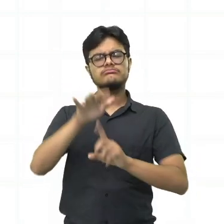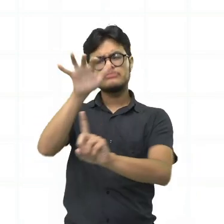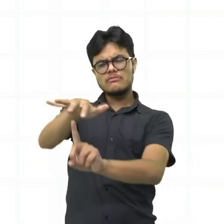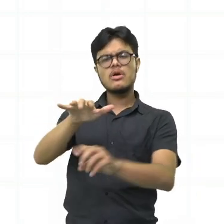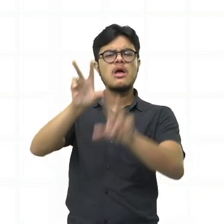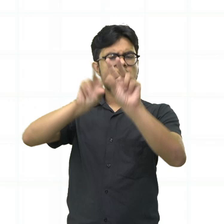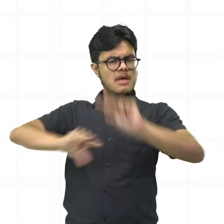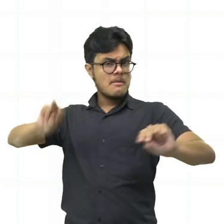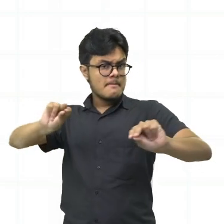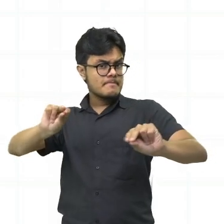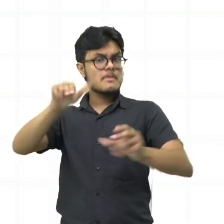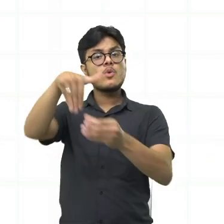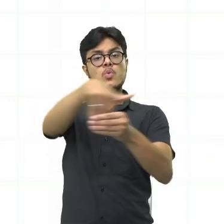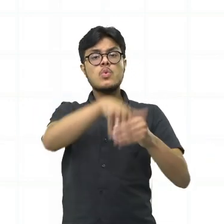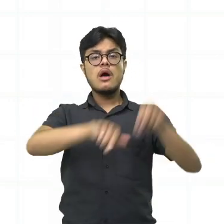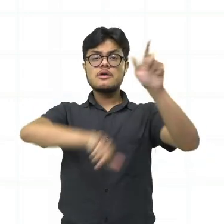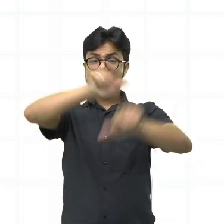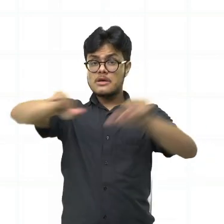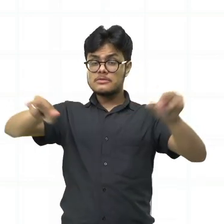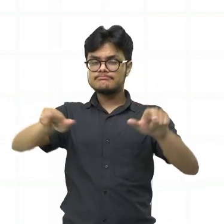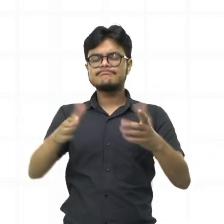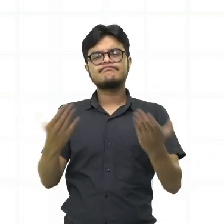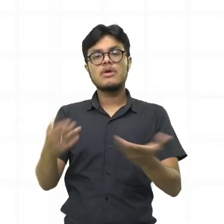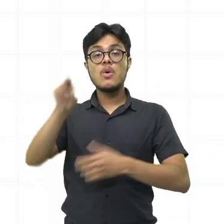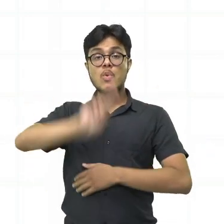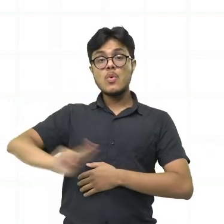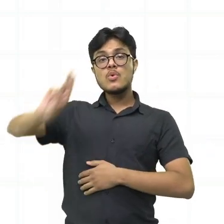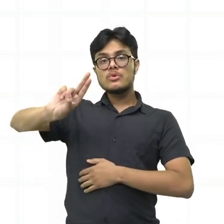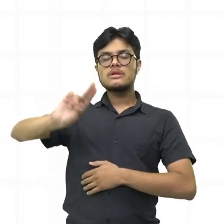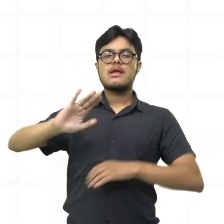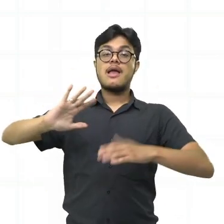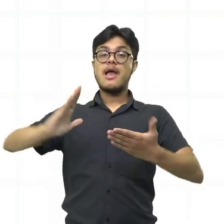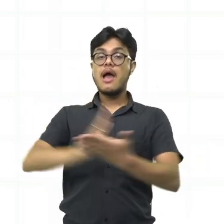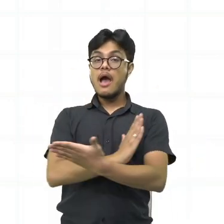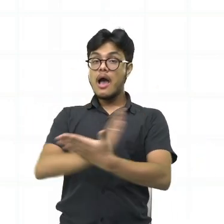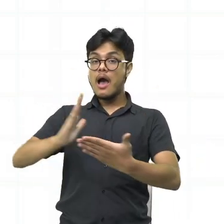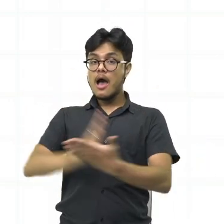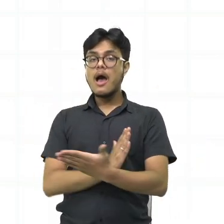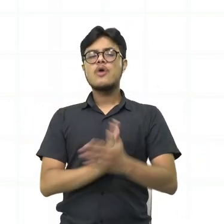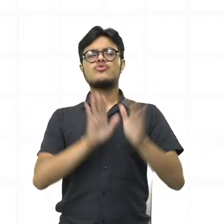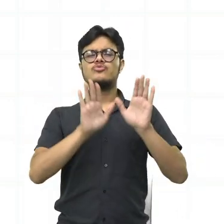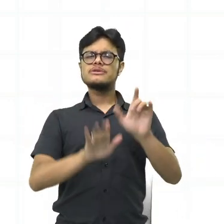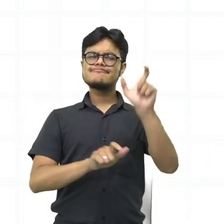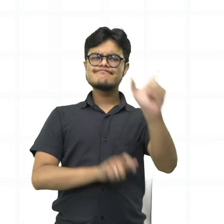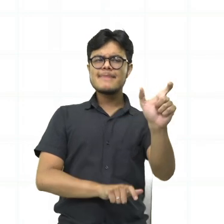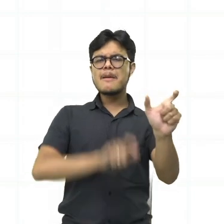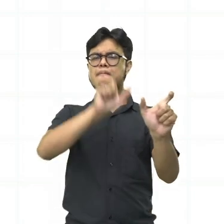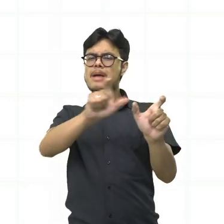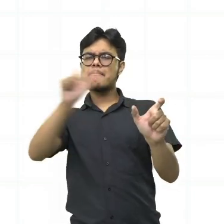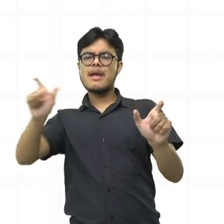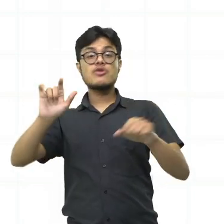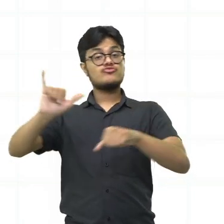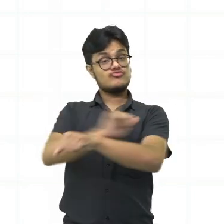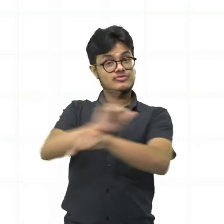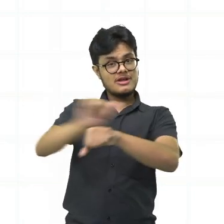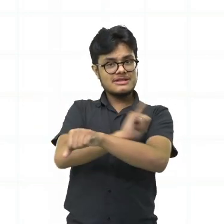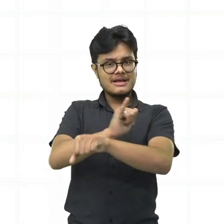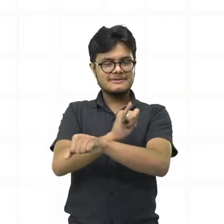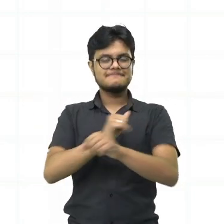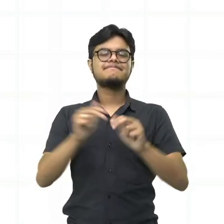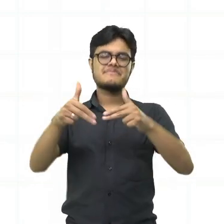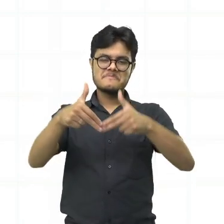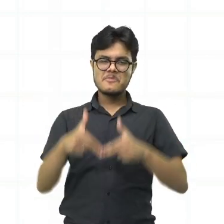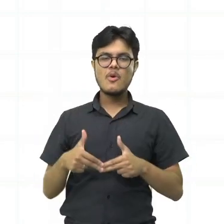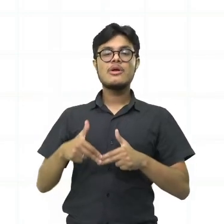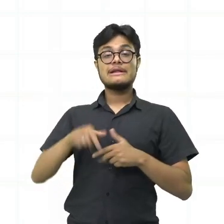meus eleitores, professor? Né? Eu vou utilizar argumentos. Por isso, o discurso político é